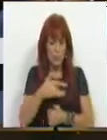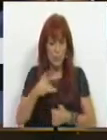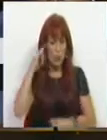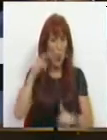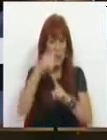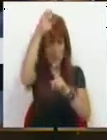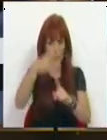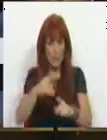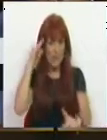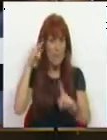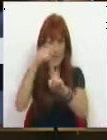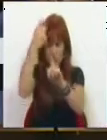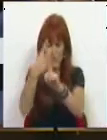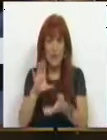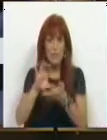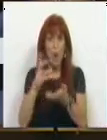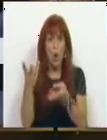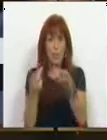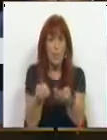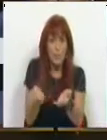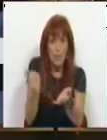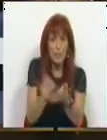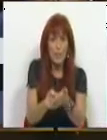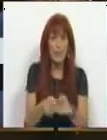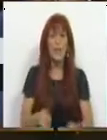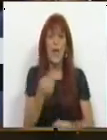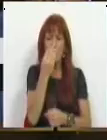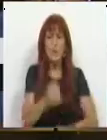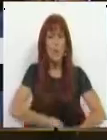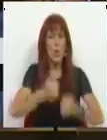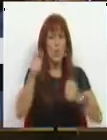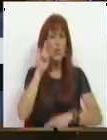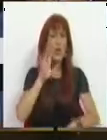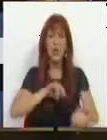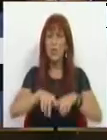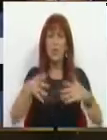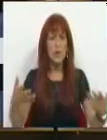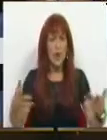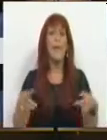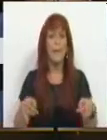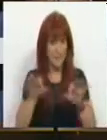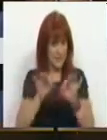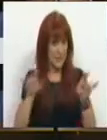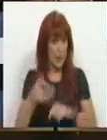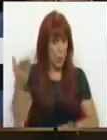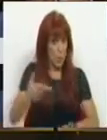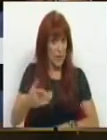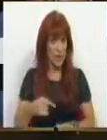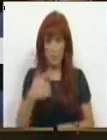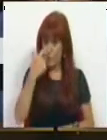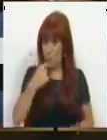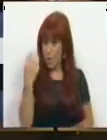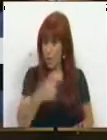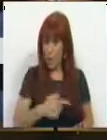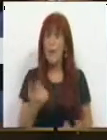objetivos, metas e dotação orçamental. A boa alimentação, senhoras e senhores deputados, é um direito